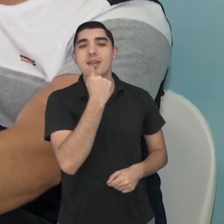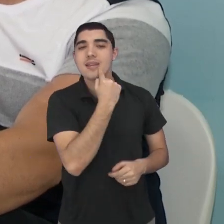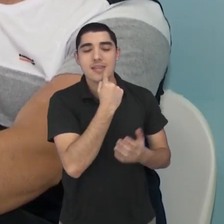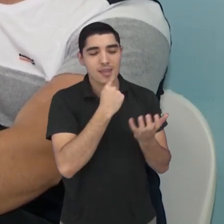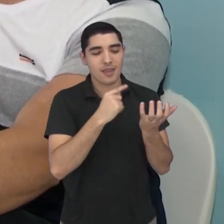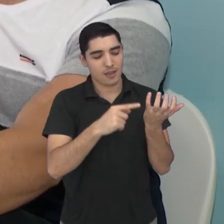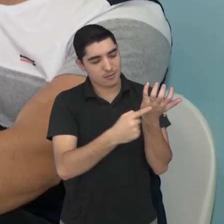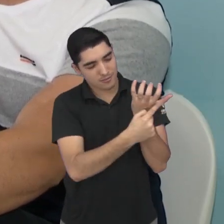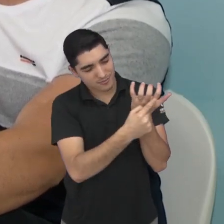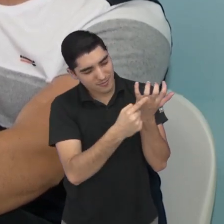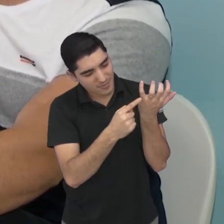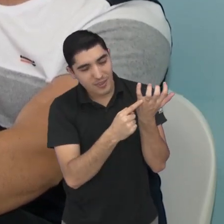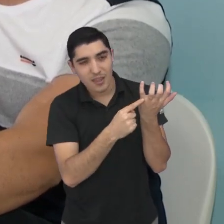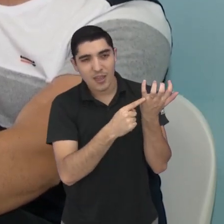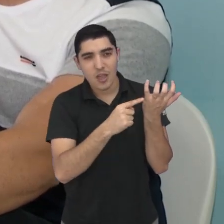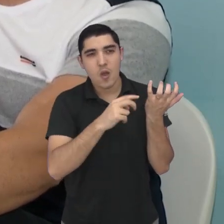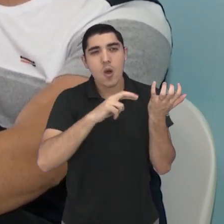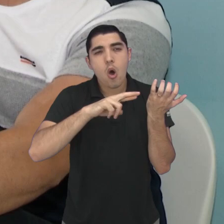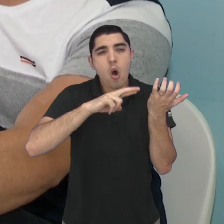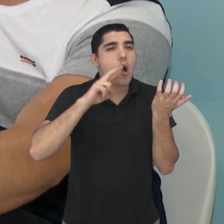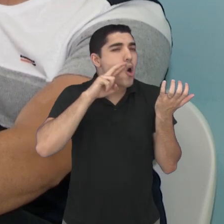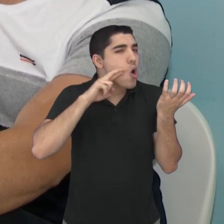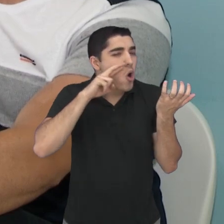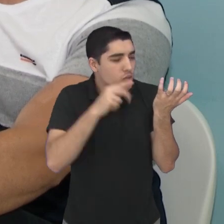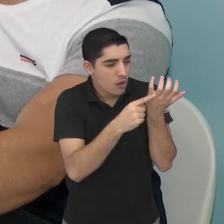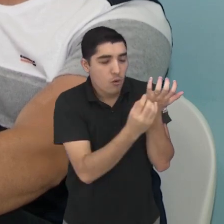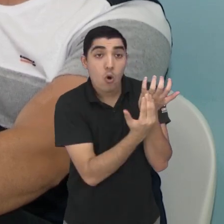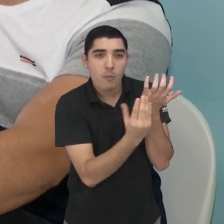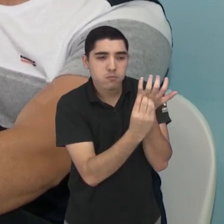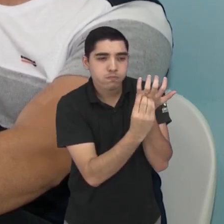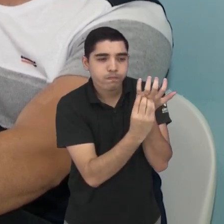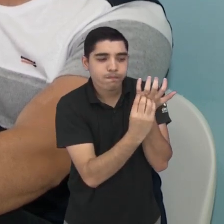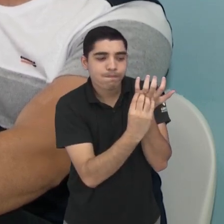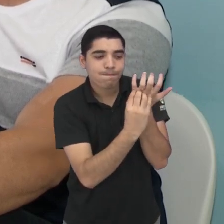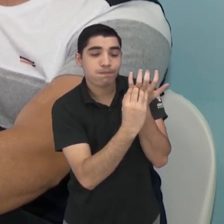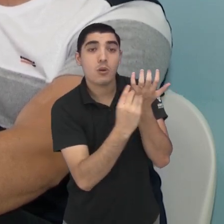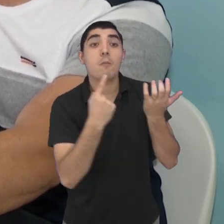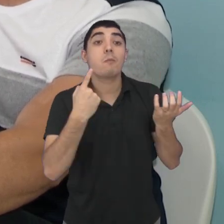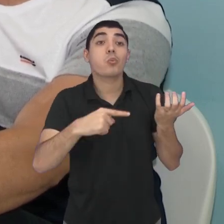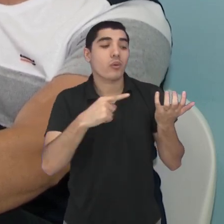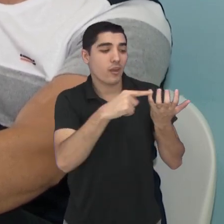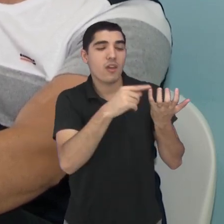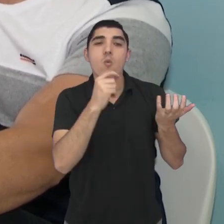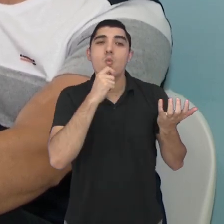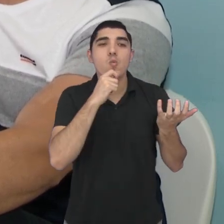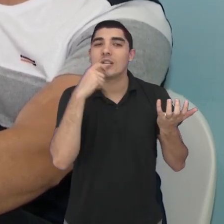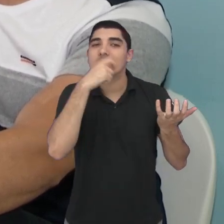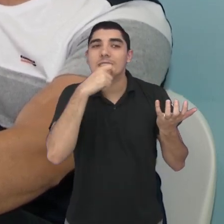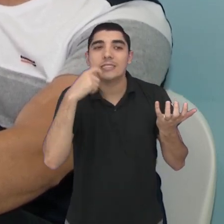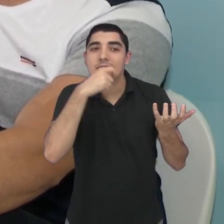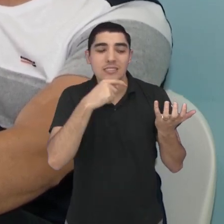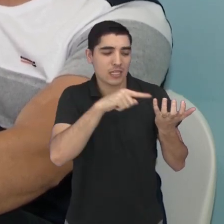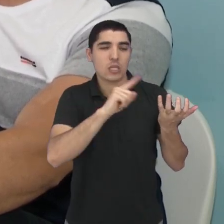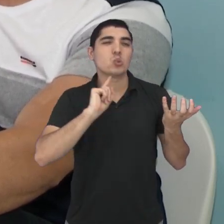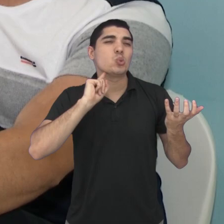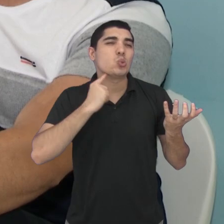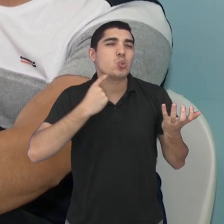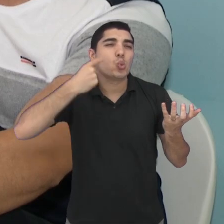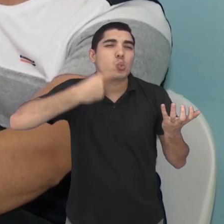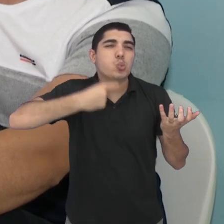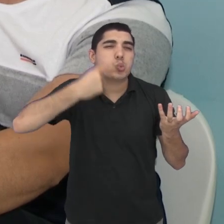gengivas, que ela vem a partir do acúmulo de tártaro, né, a falta de escovação. Isso vai fazendo, é uma